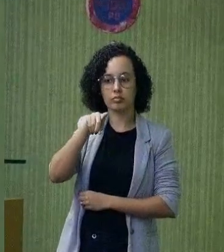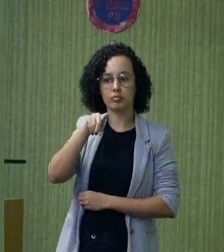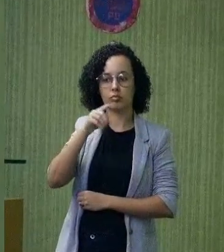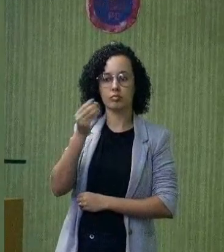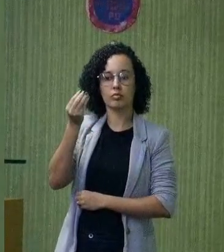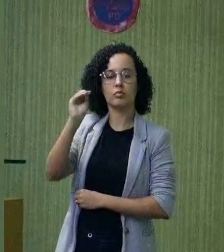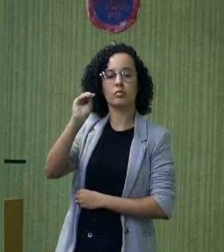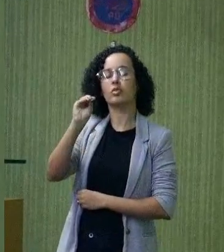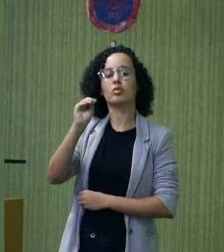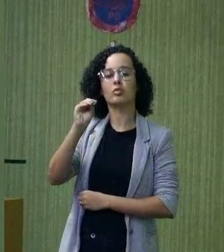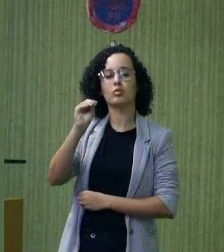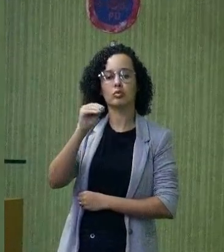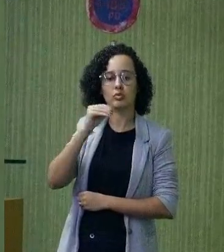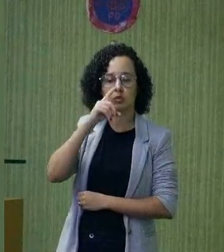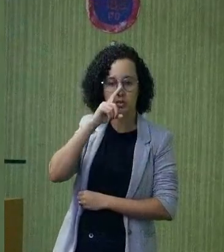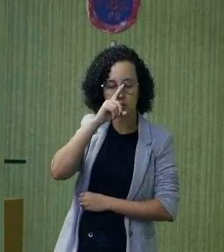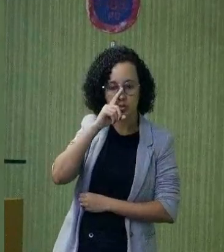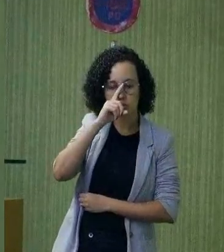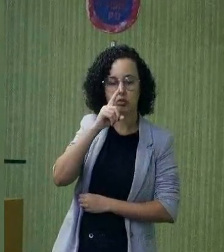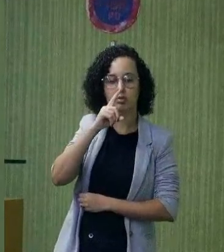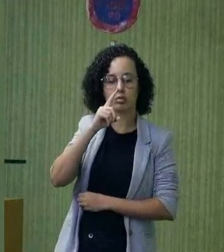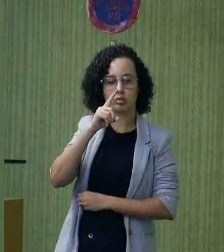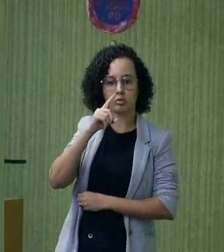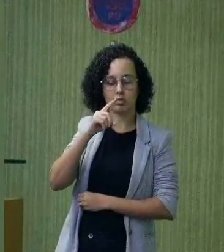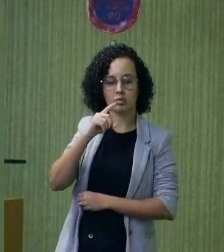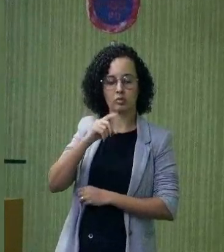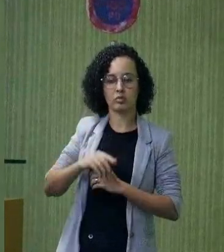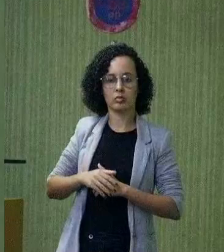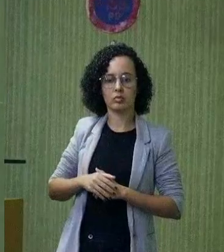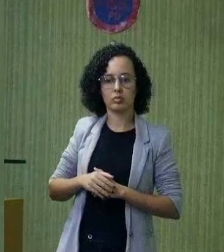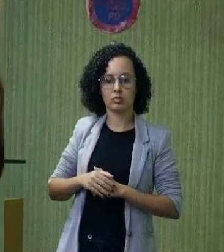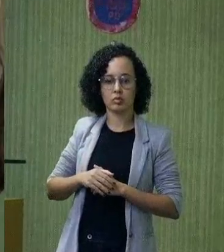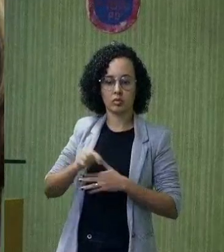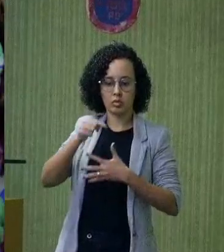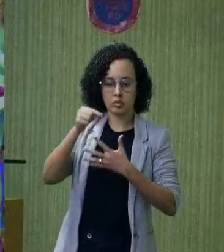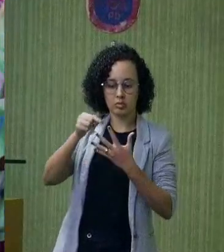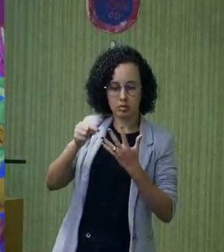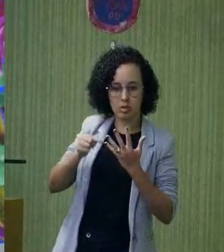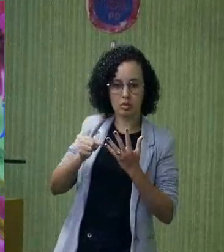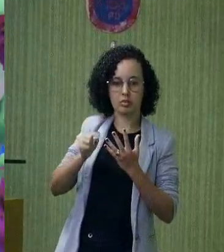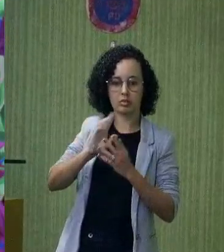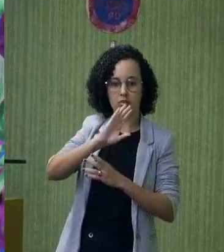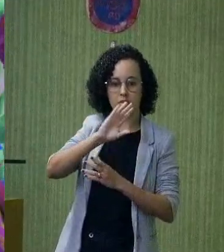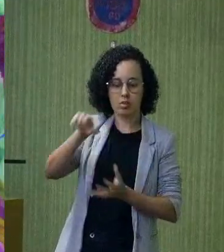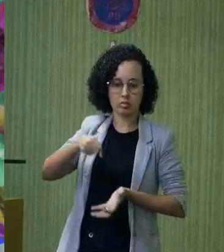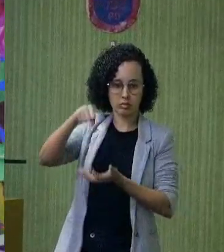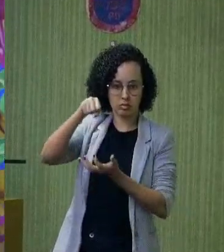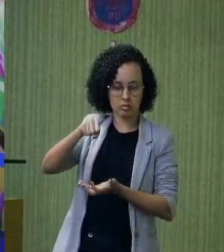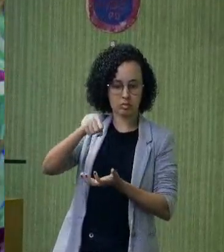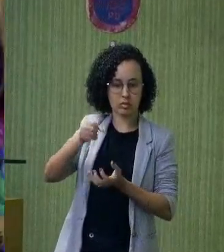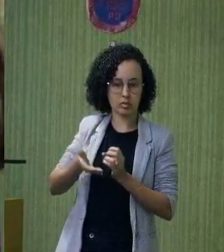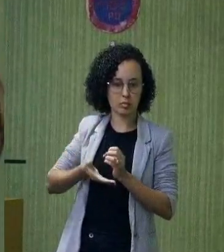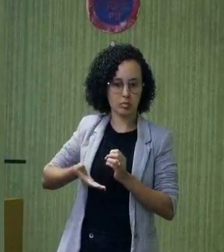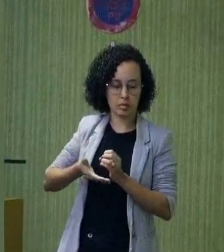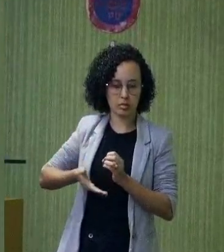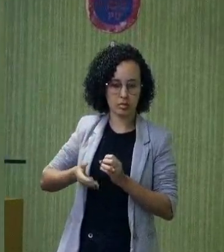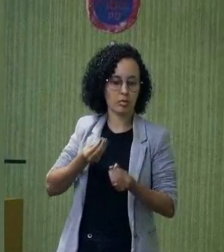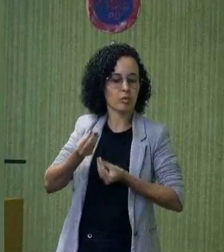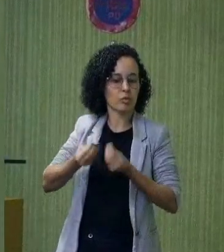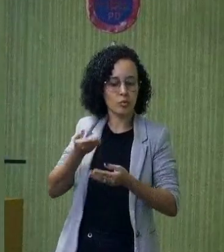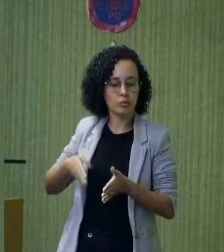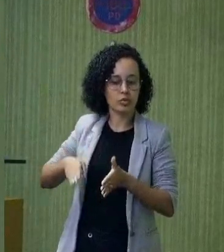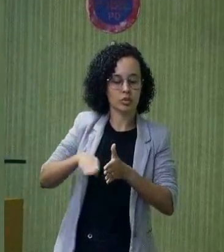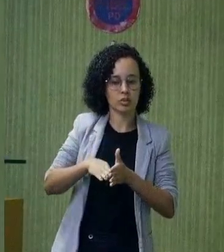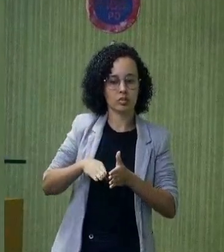a questão do risco de desabastecimento dos itens essenciais da cesta básica que ainda tem isso né como que vai chegar como que